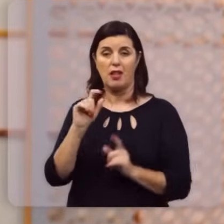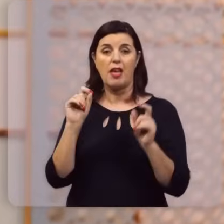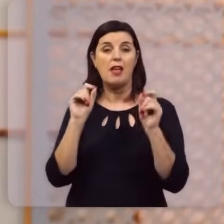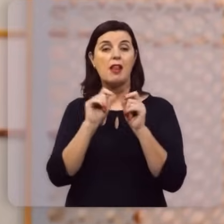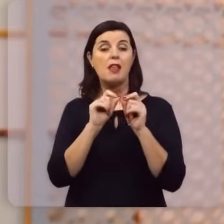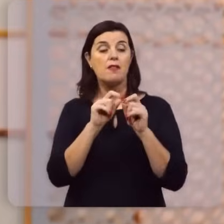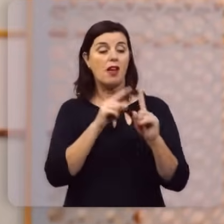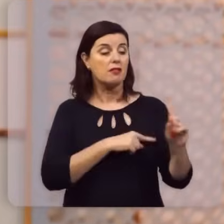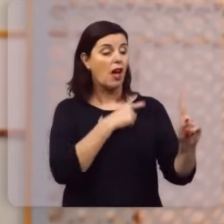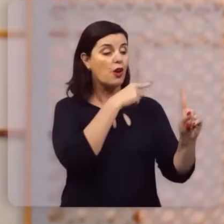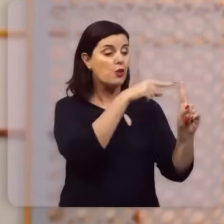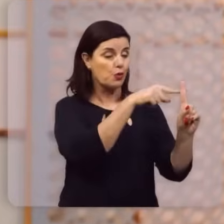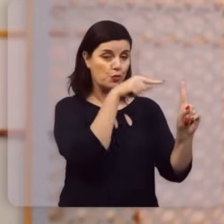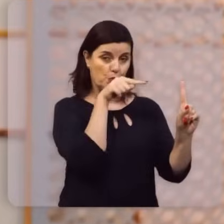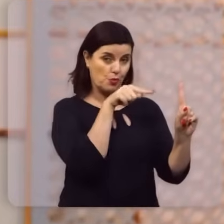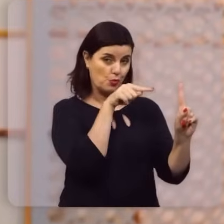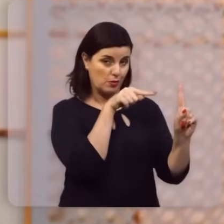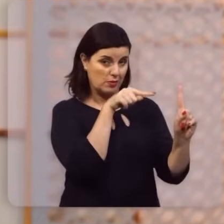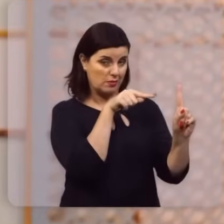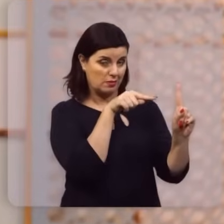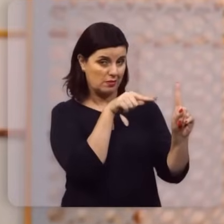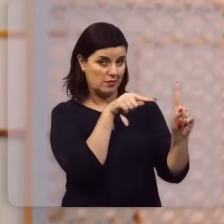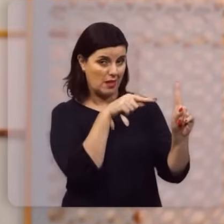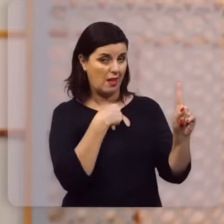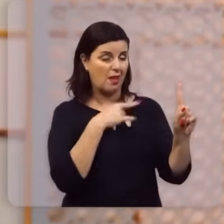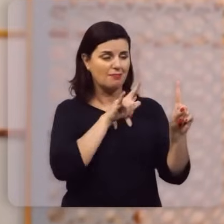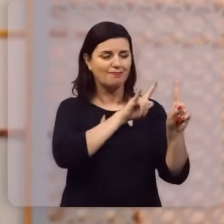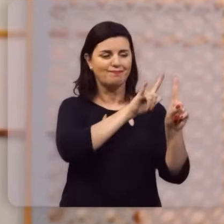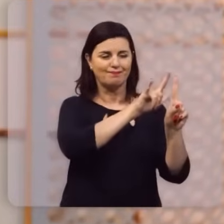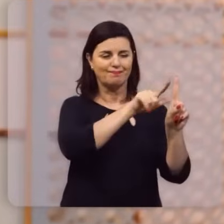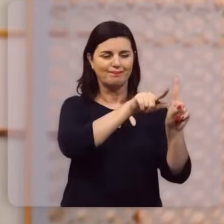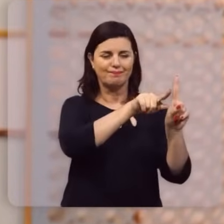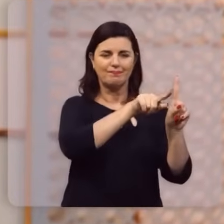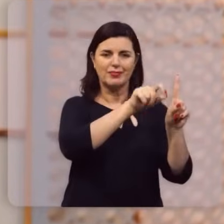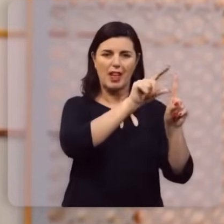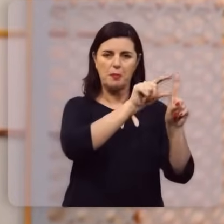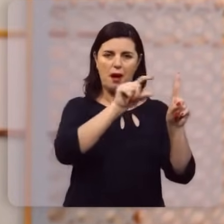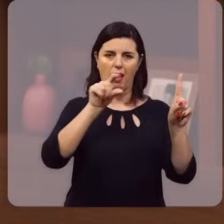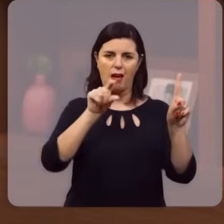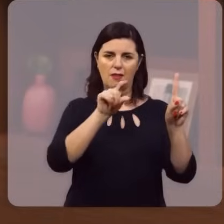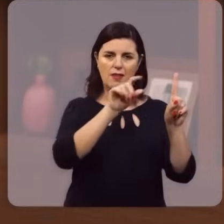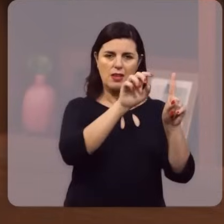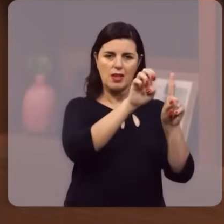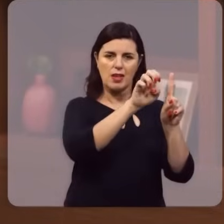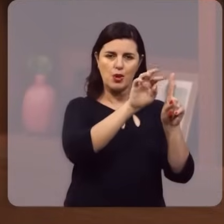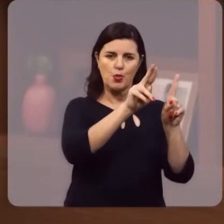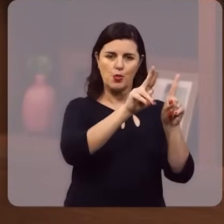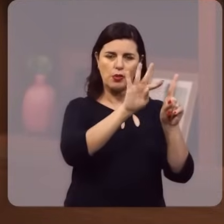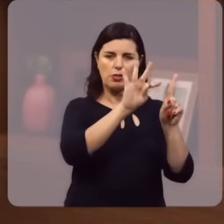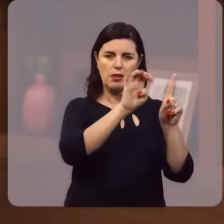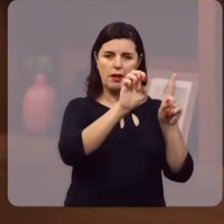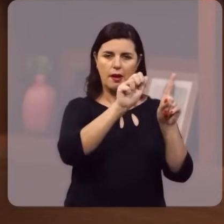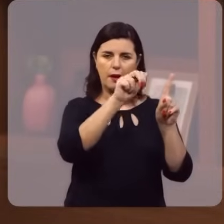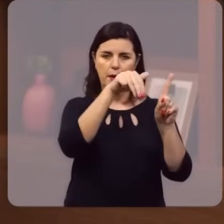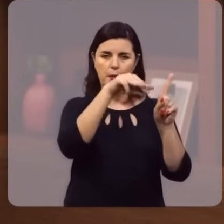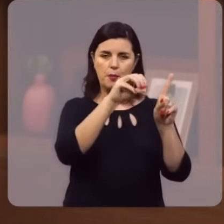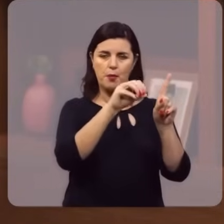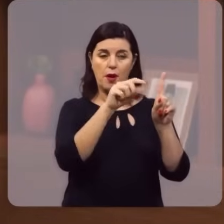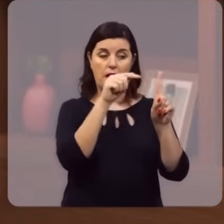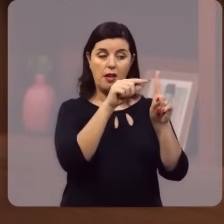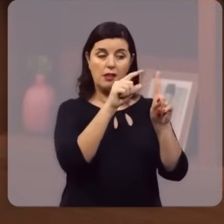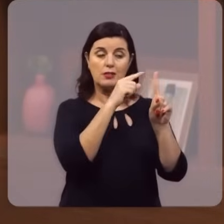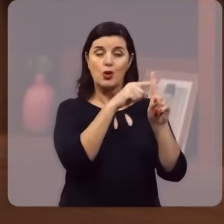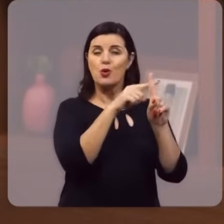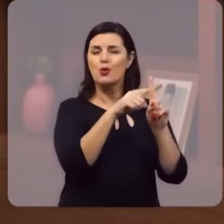é esculpiu na cruz do Calvário eu te amo a cruz de Cristo é